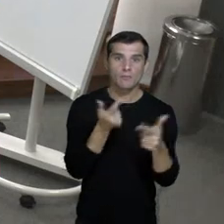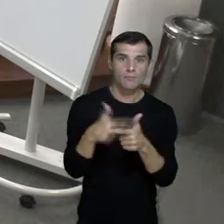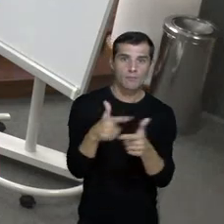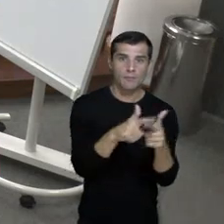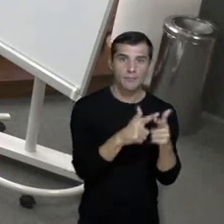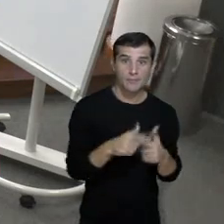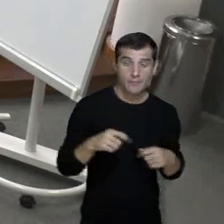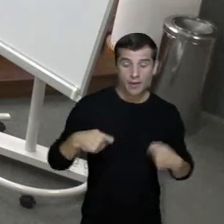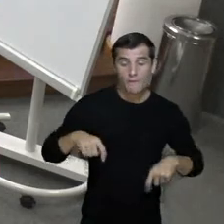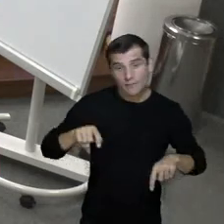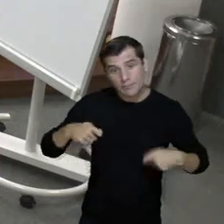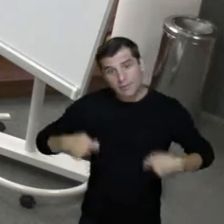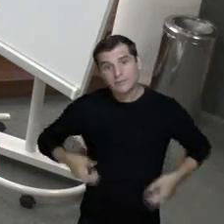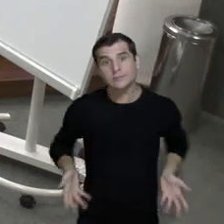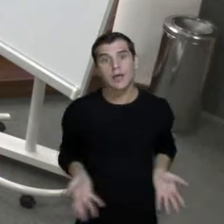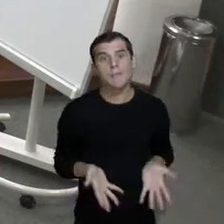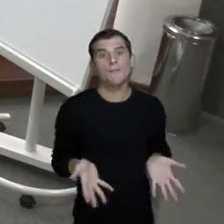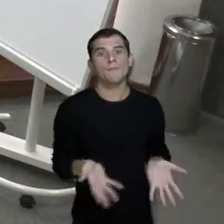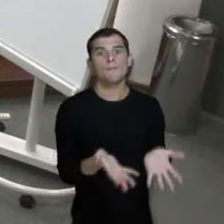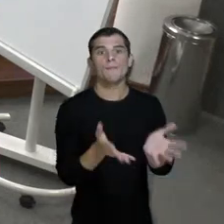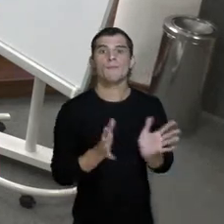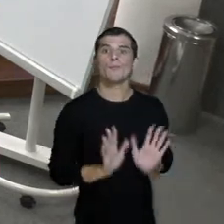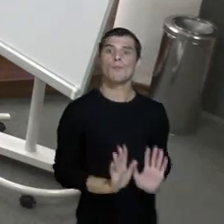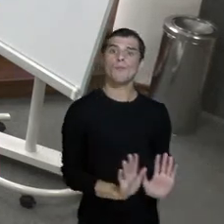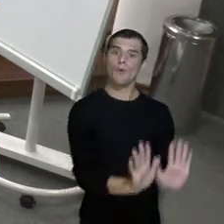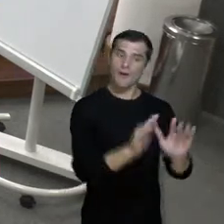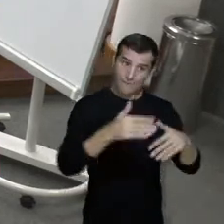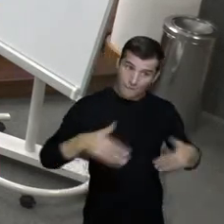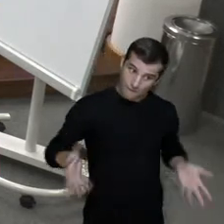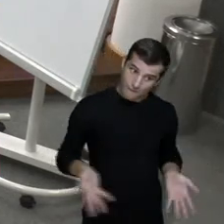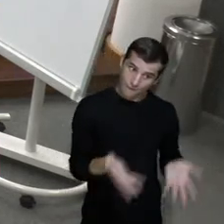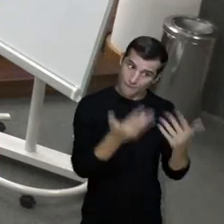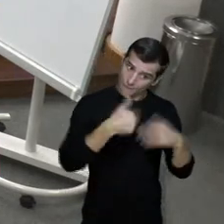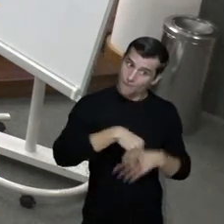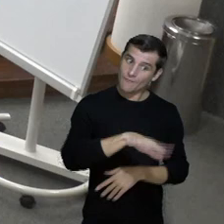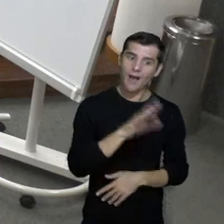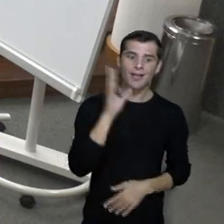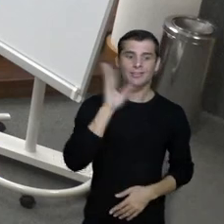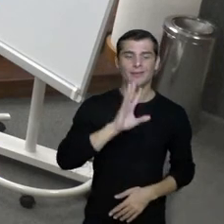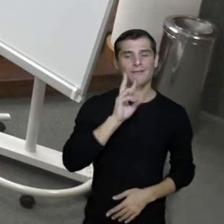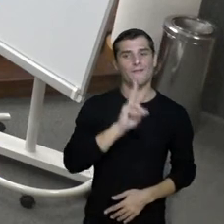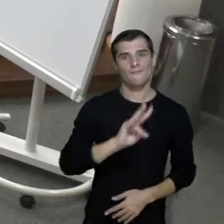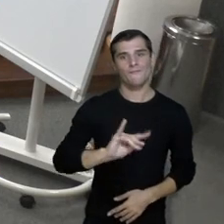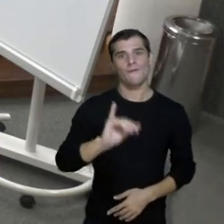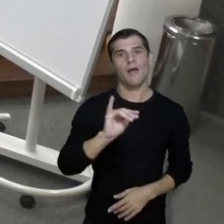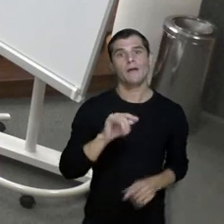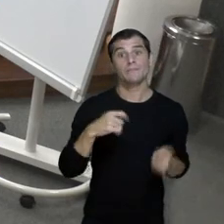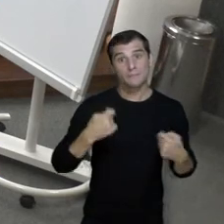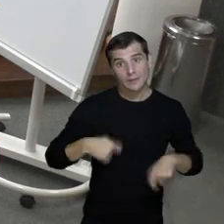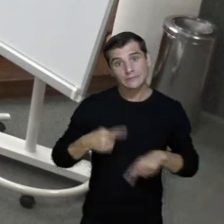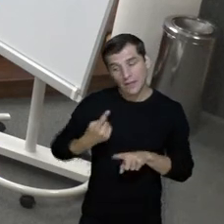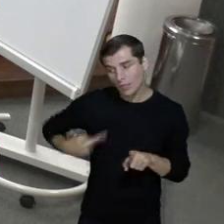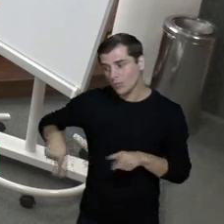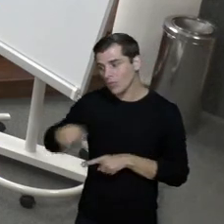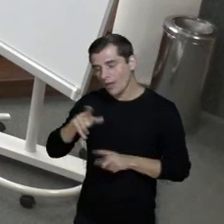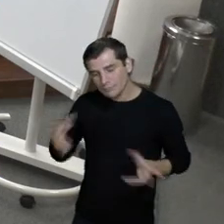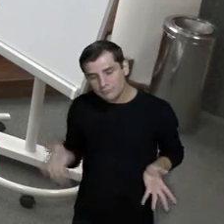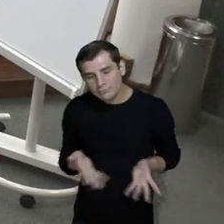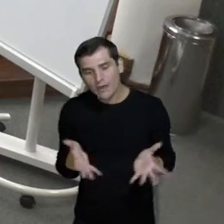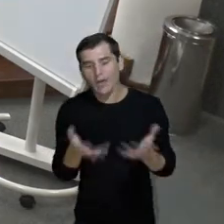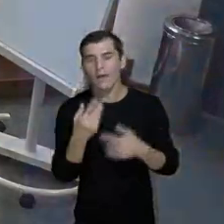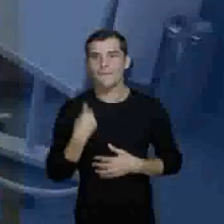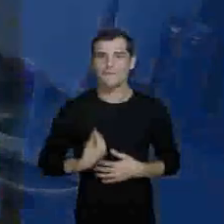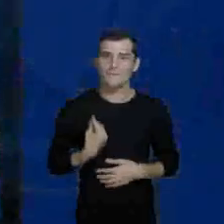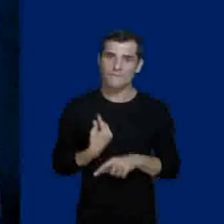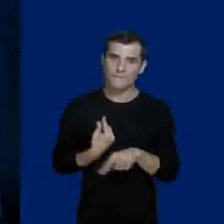gente dar um empurrãozinho para alguém né vamos vamos vai ser legal é preciso a gente ter esse incentivo pro